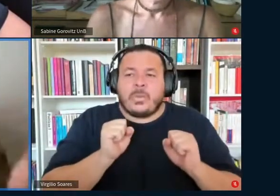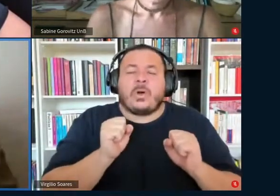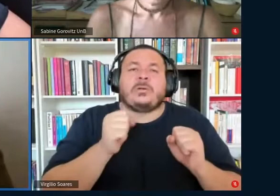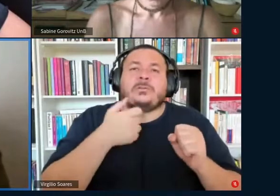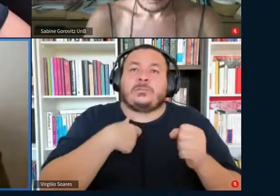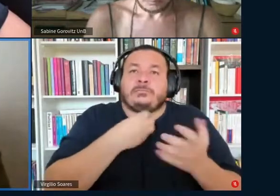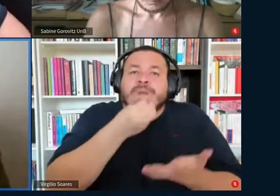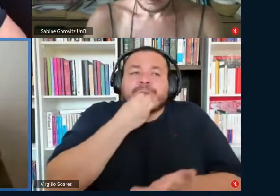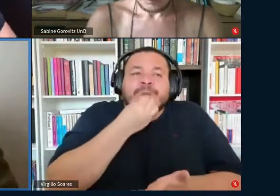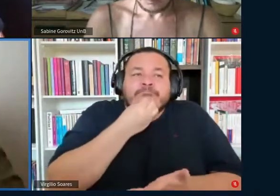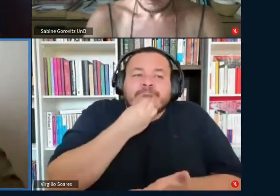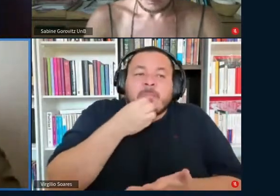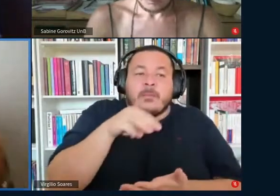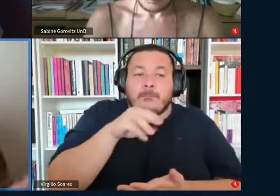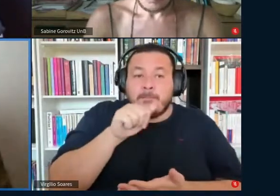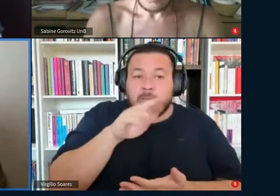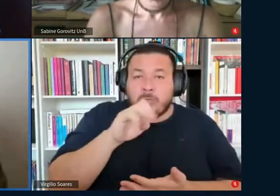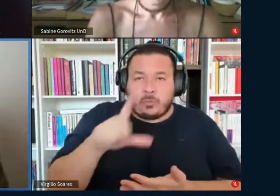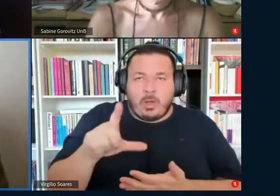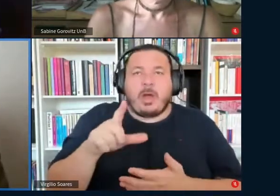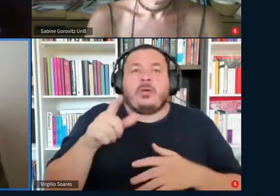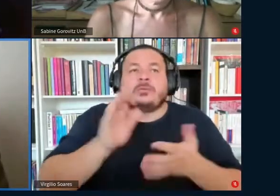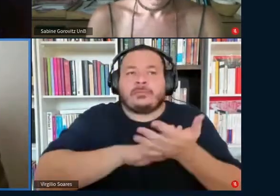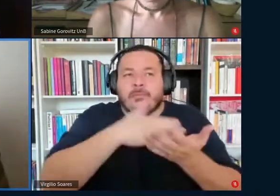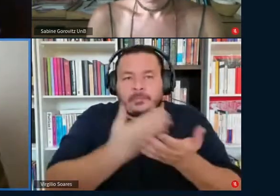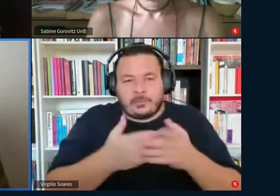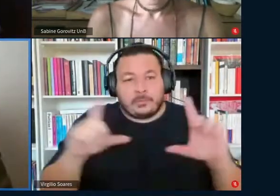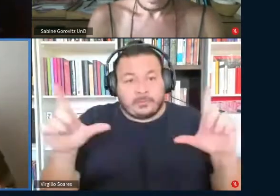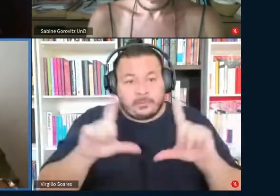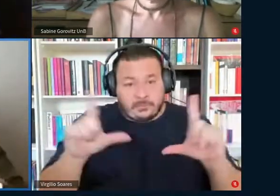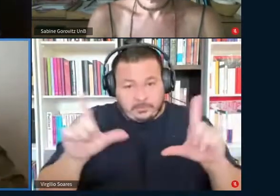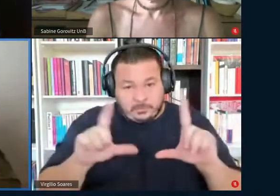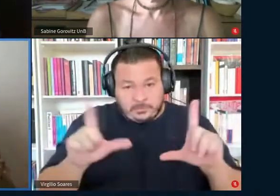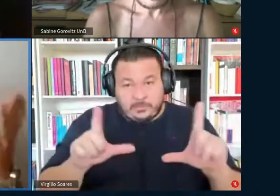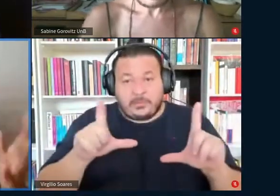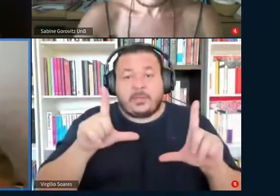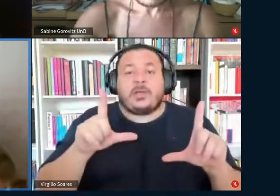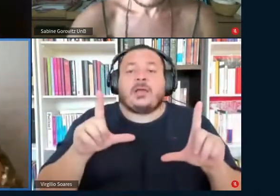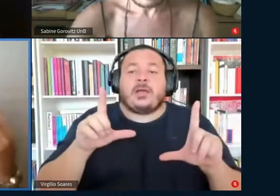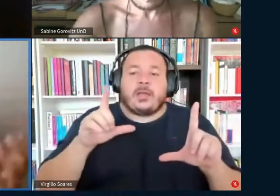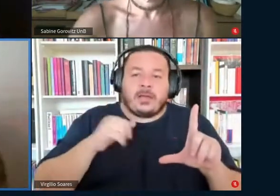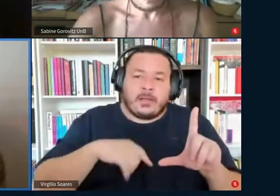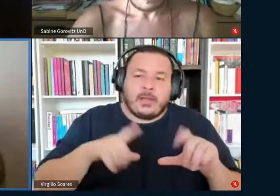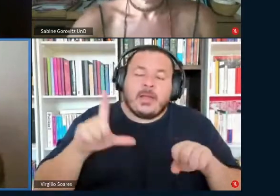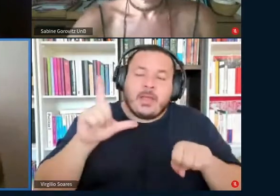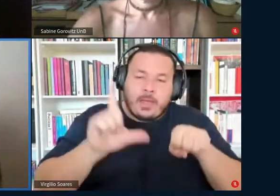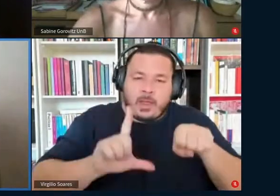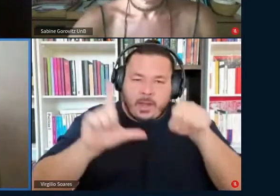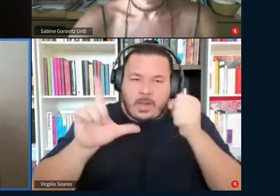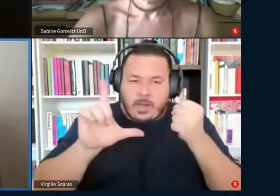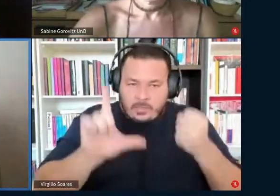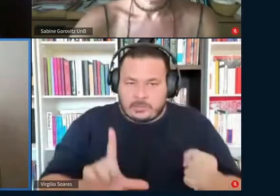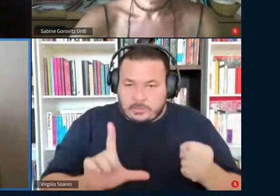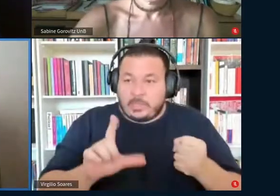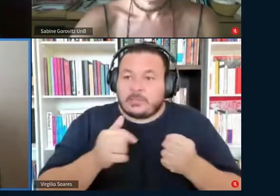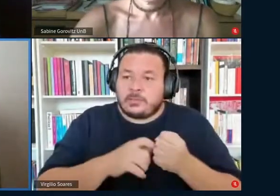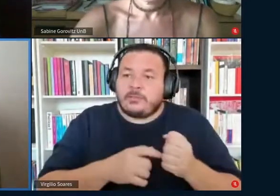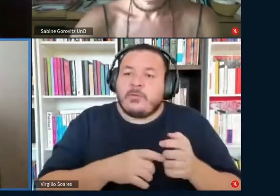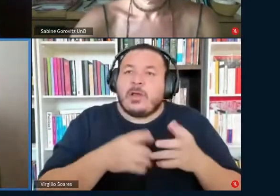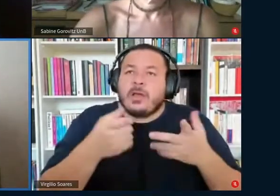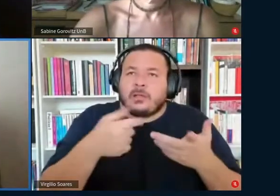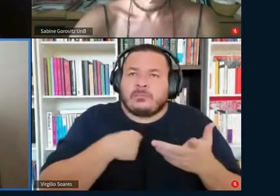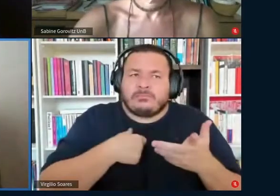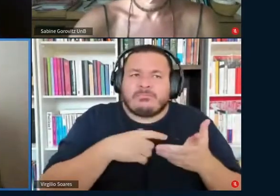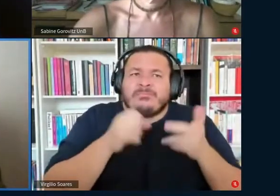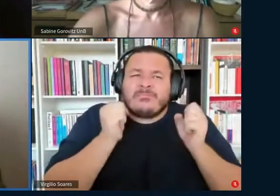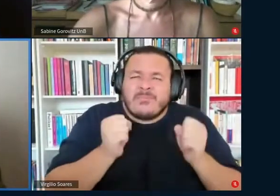para TVs legislativas, poderia ser um documento público, né? Eu acho que tem questões muito legais ali para